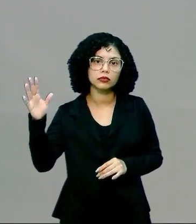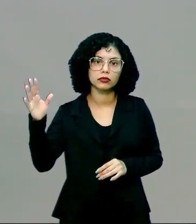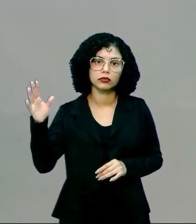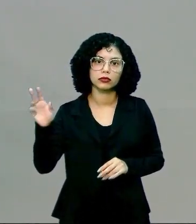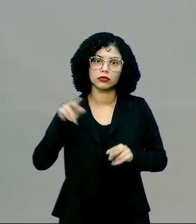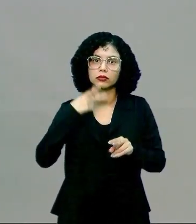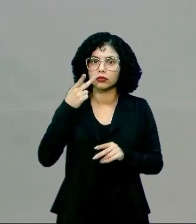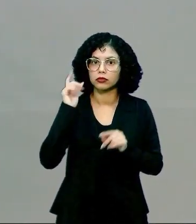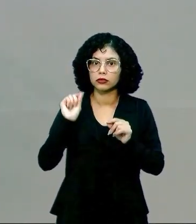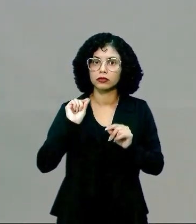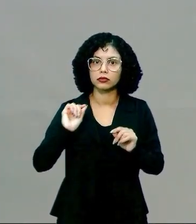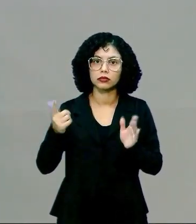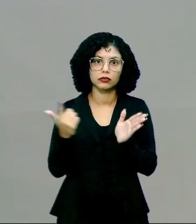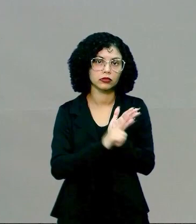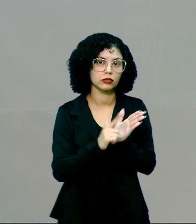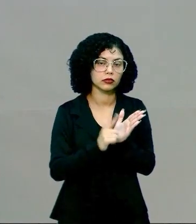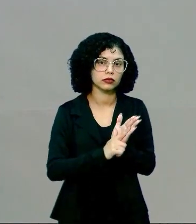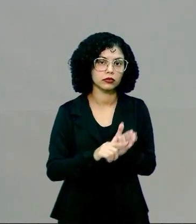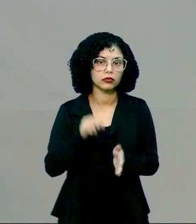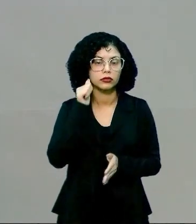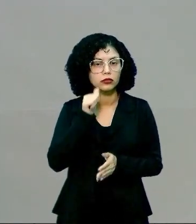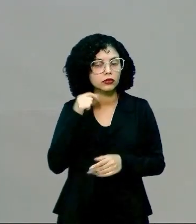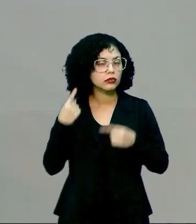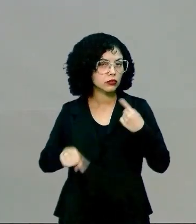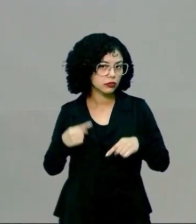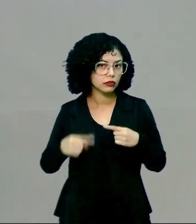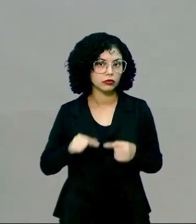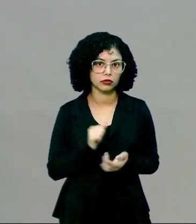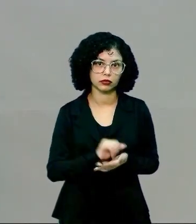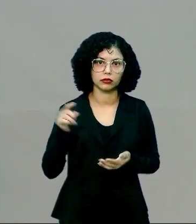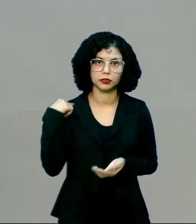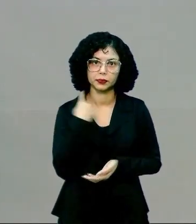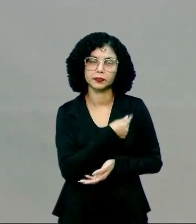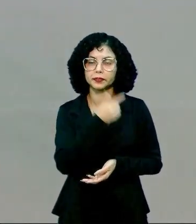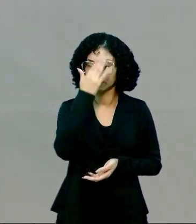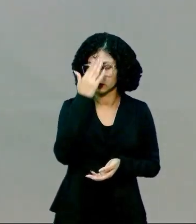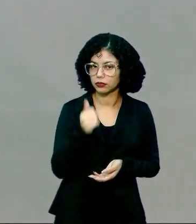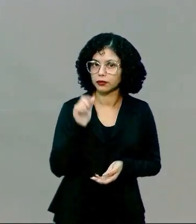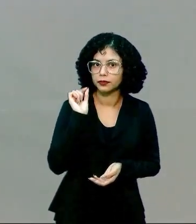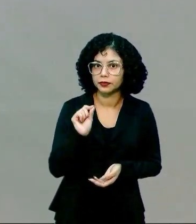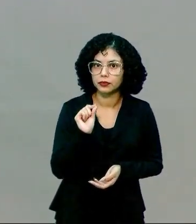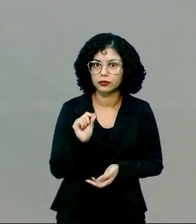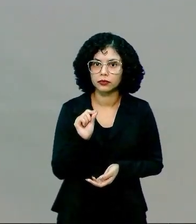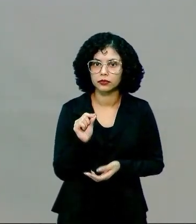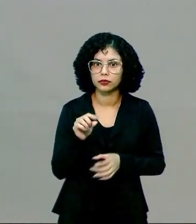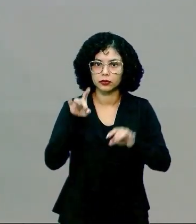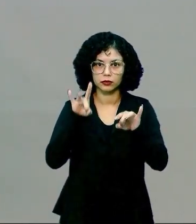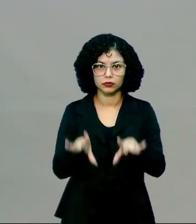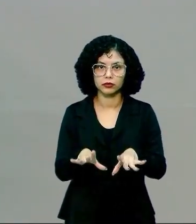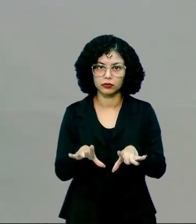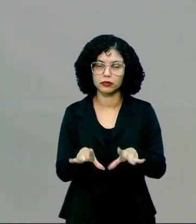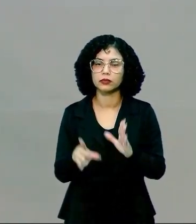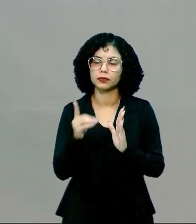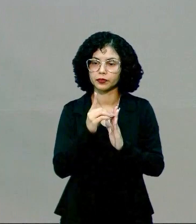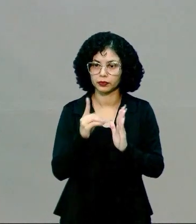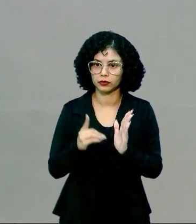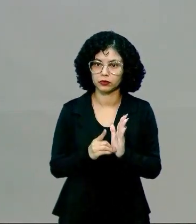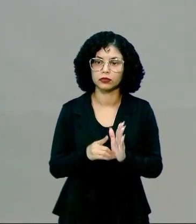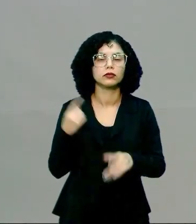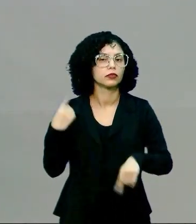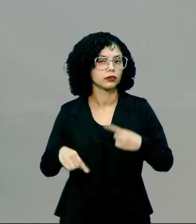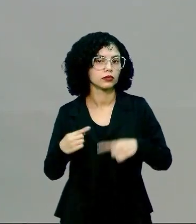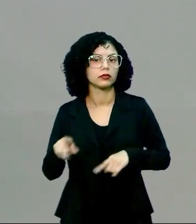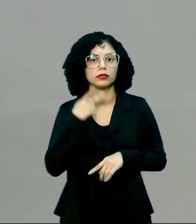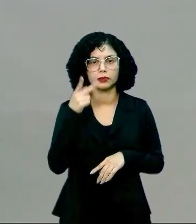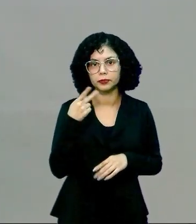a respeito do papel da mulher na política. E nós sabemos que, nessas últimas décadas,